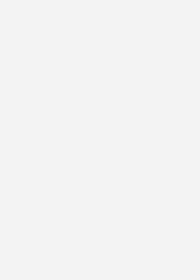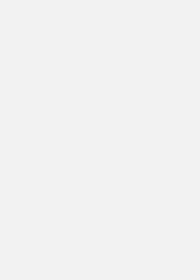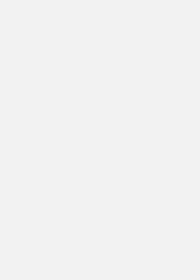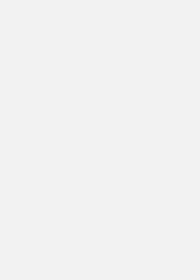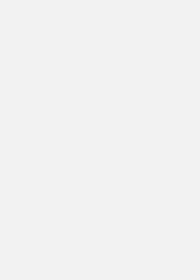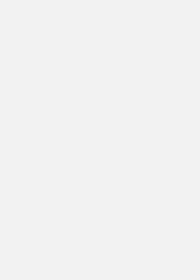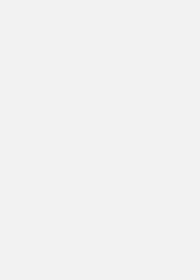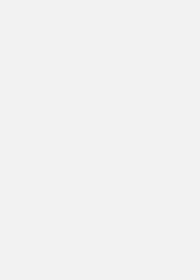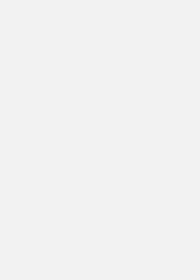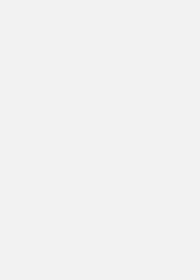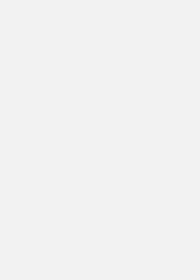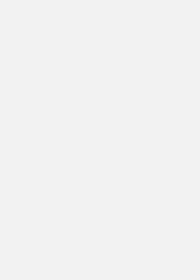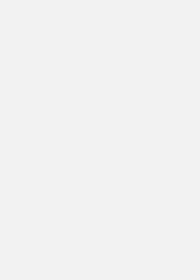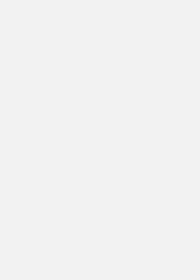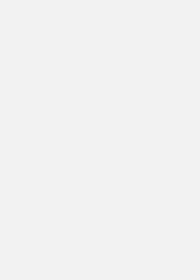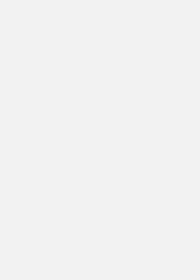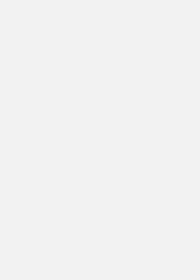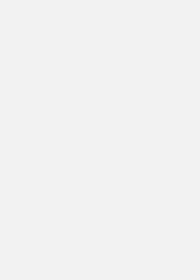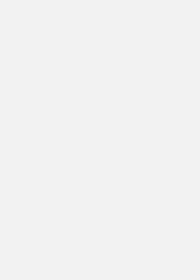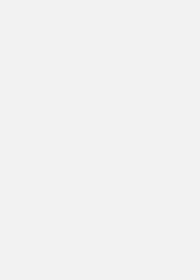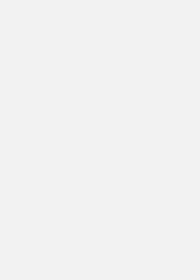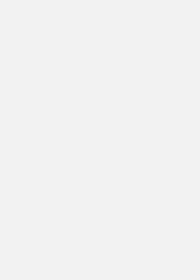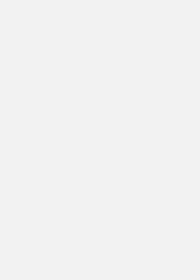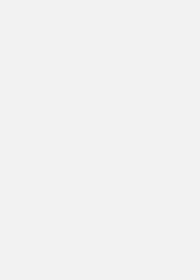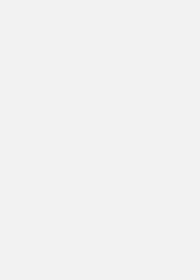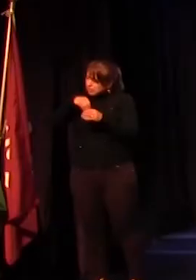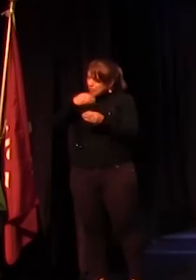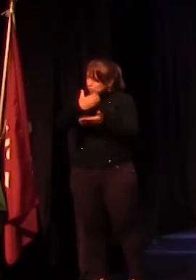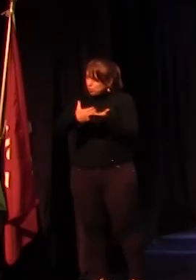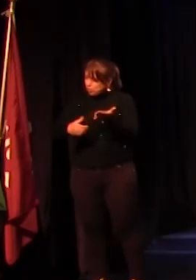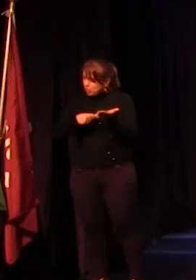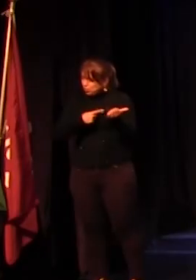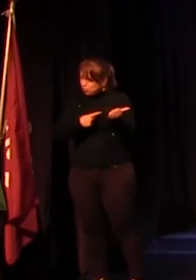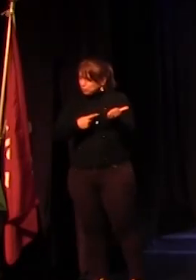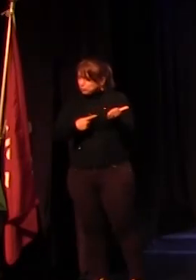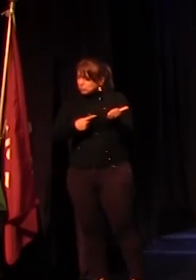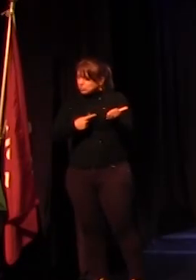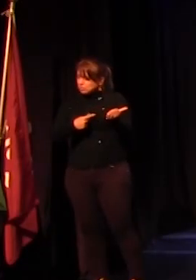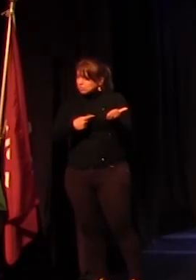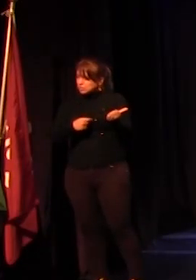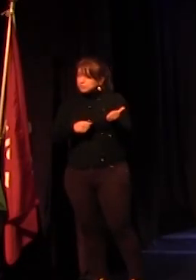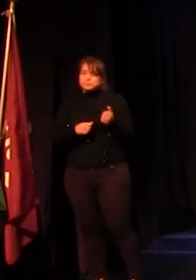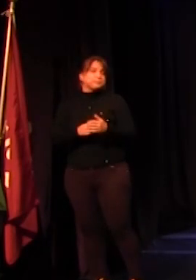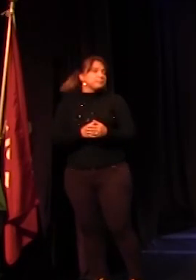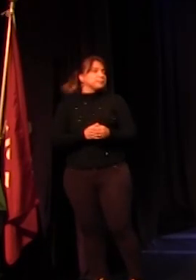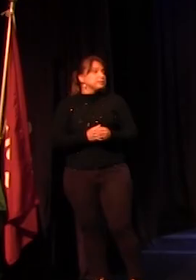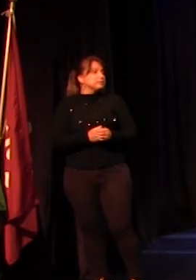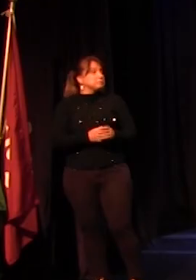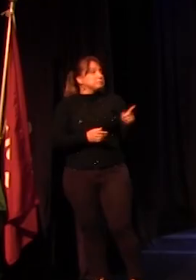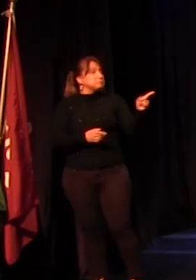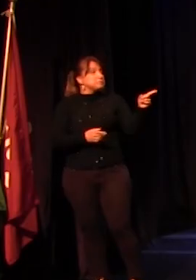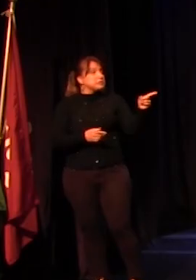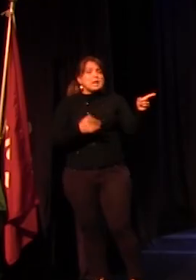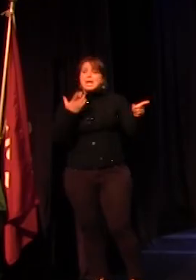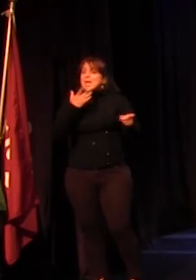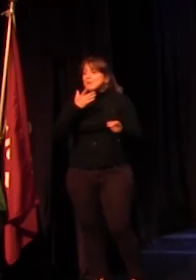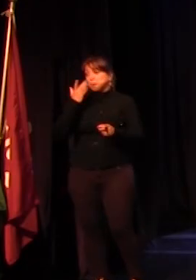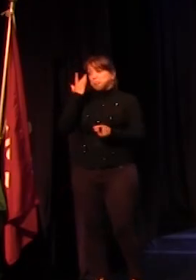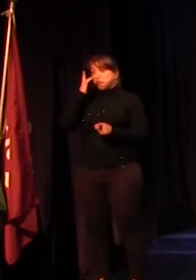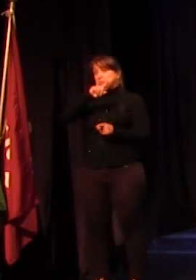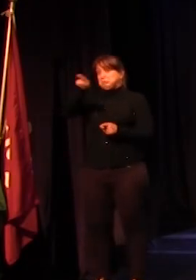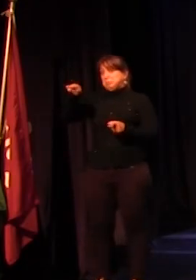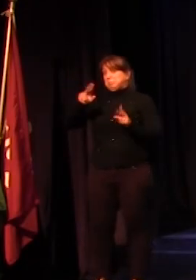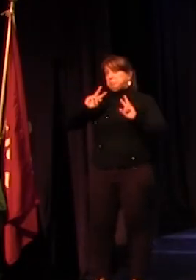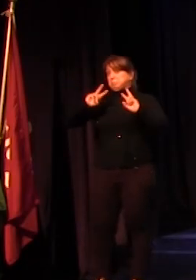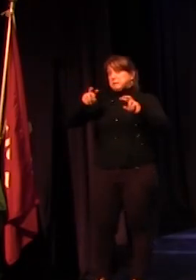gente trouxe esses ODSs também para dentro do currículo. E não sei se vocês perceberam, com a